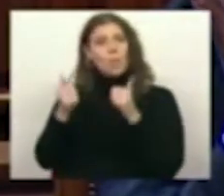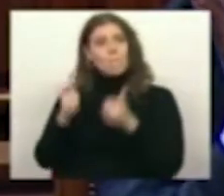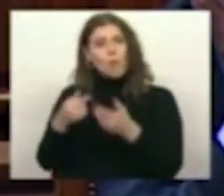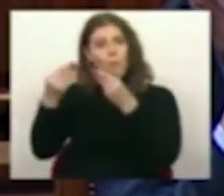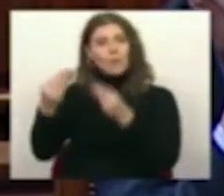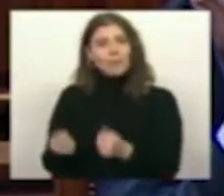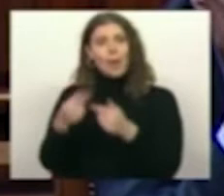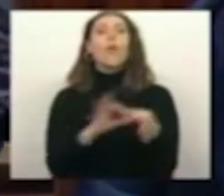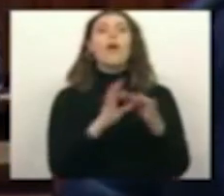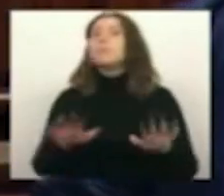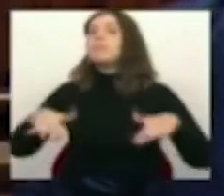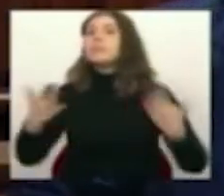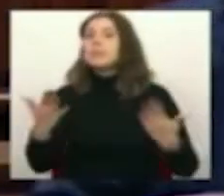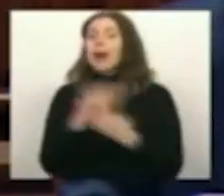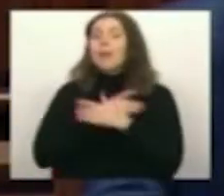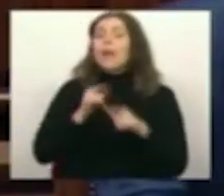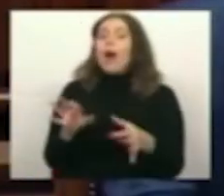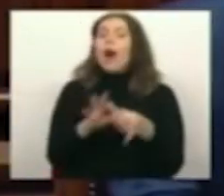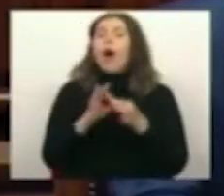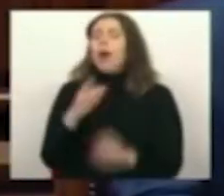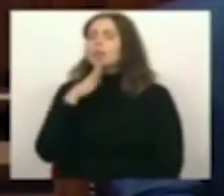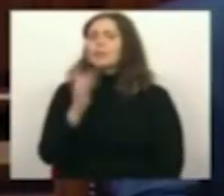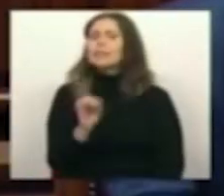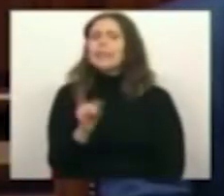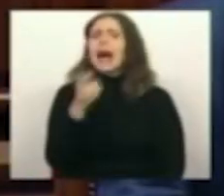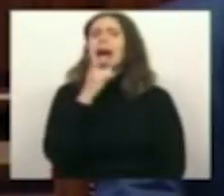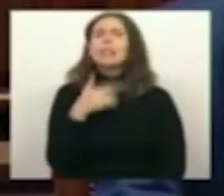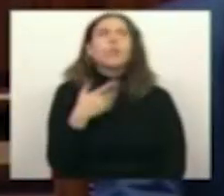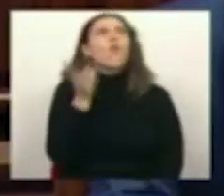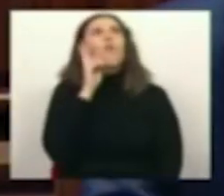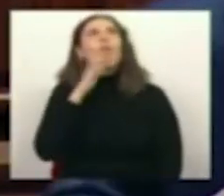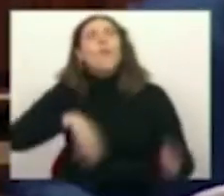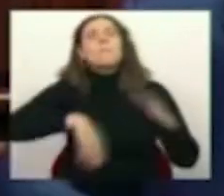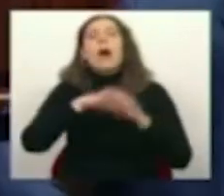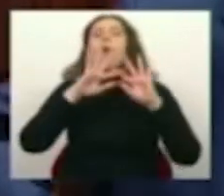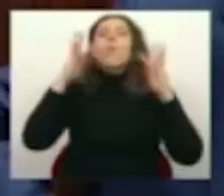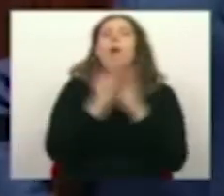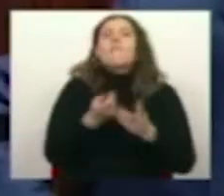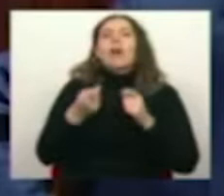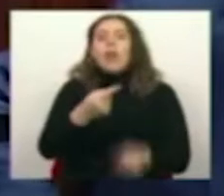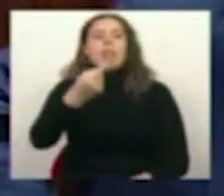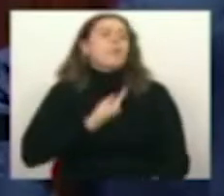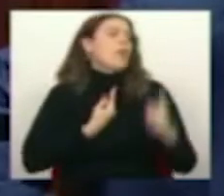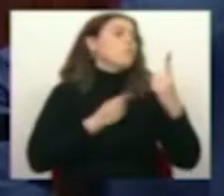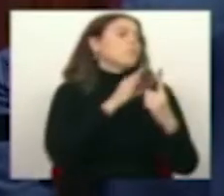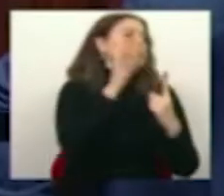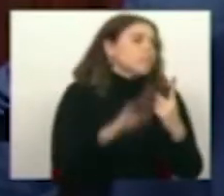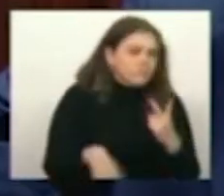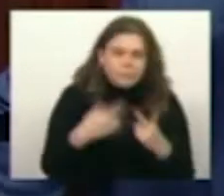dos recursos públicos. Os amigos da coesão não disseram se o volume global do financiamento devia ser